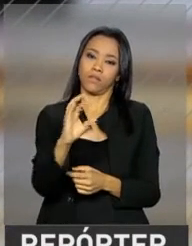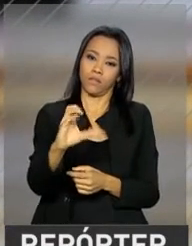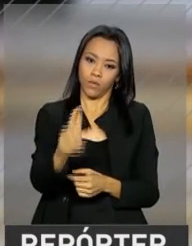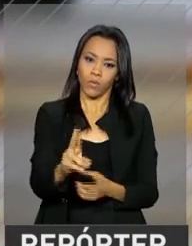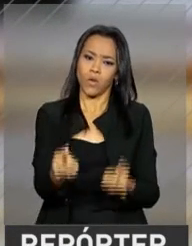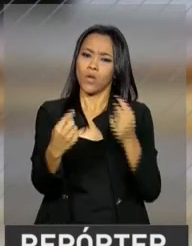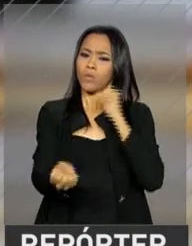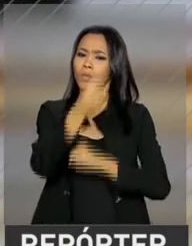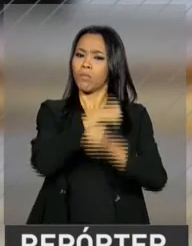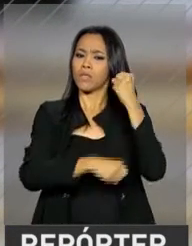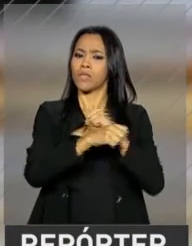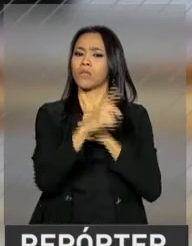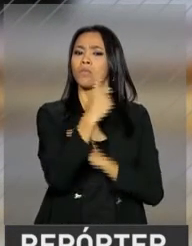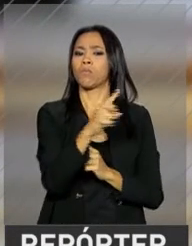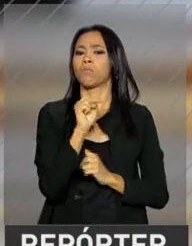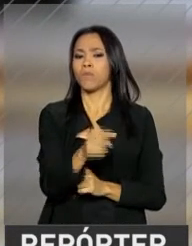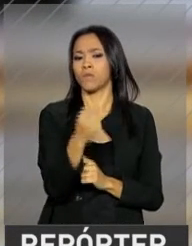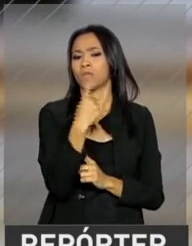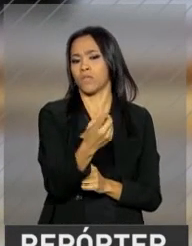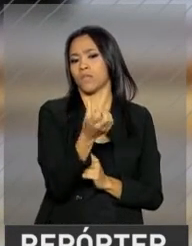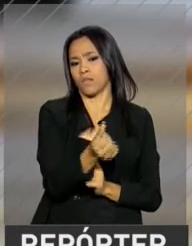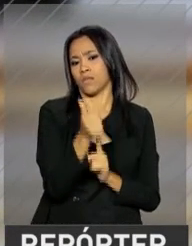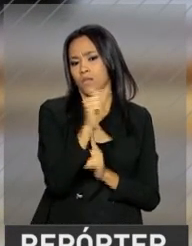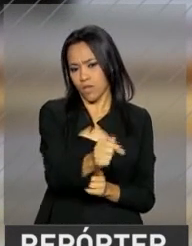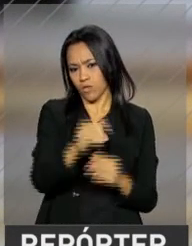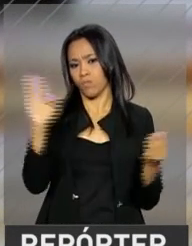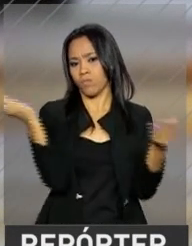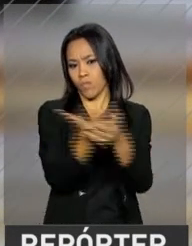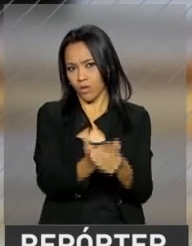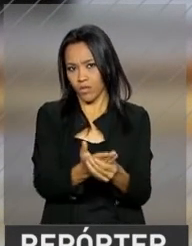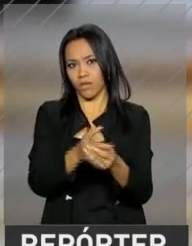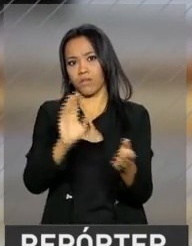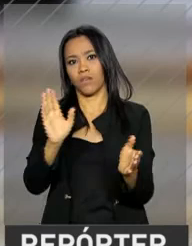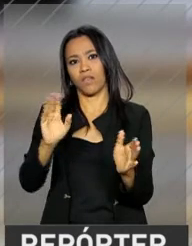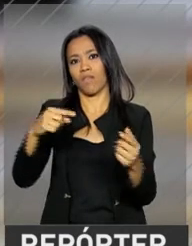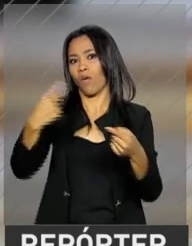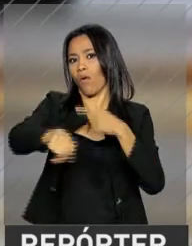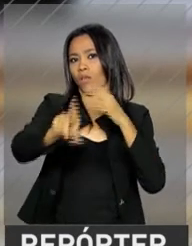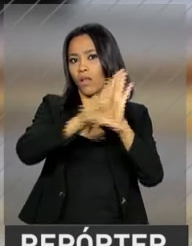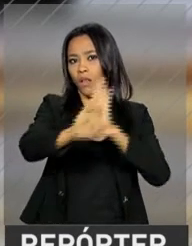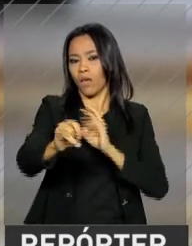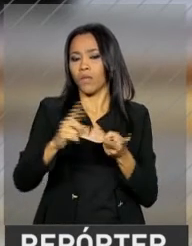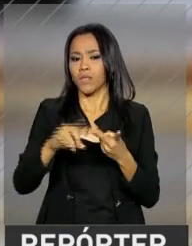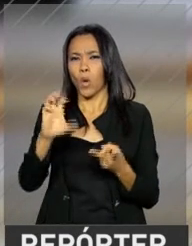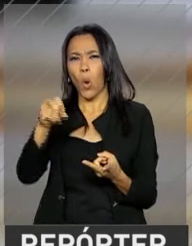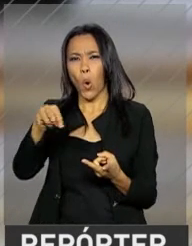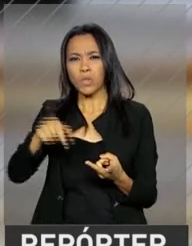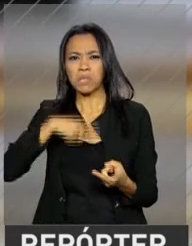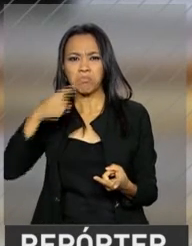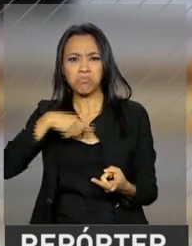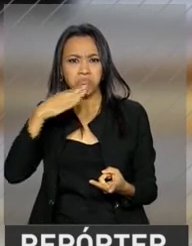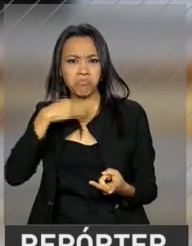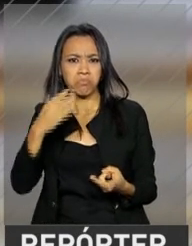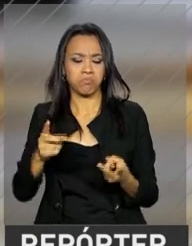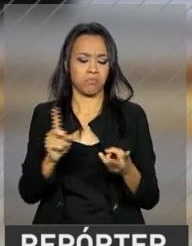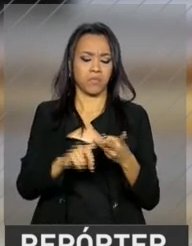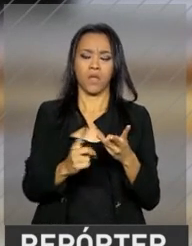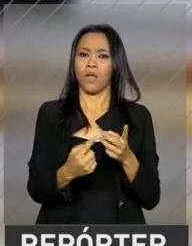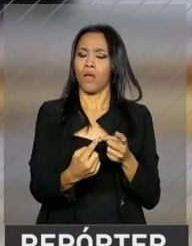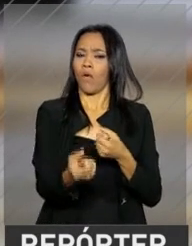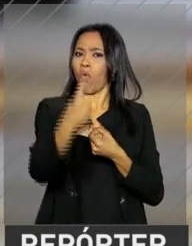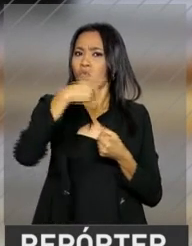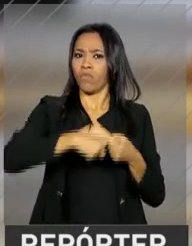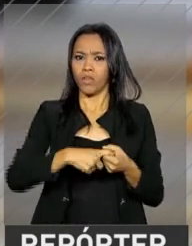167 processos que identificaram ações legais como a prestação de contas existentes convênios executados de forma